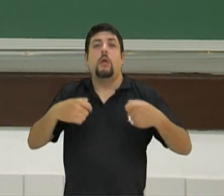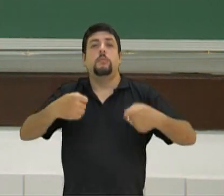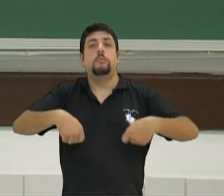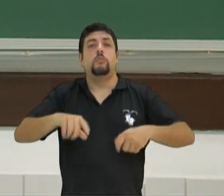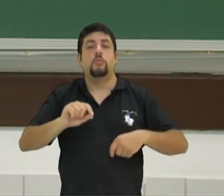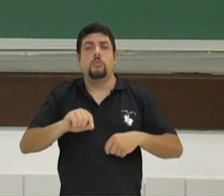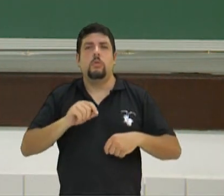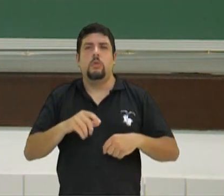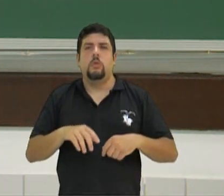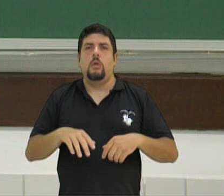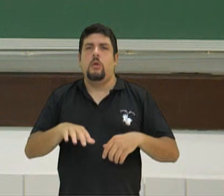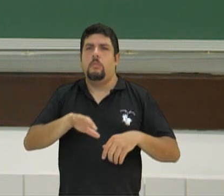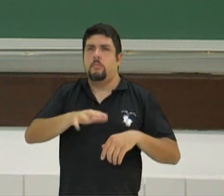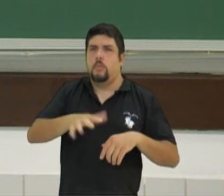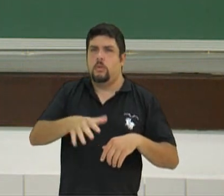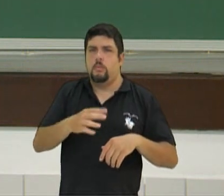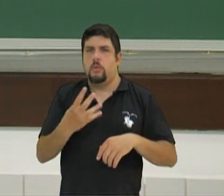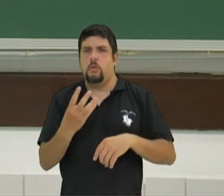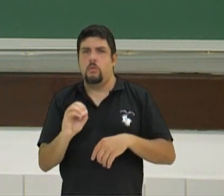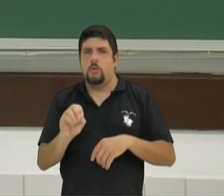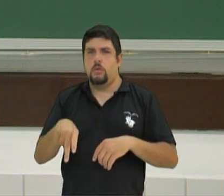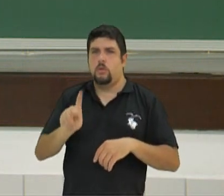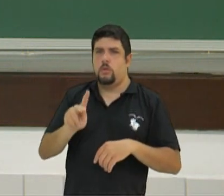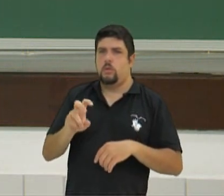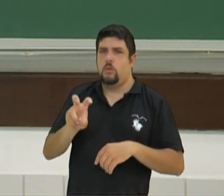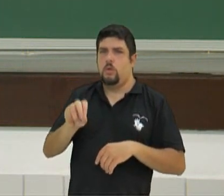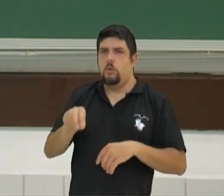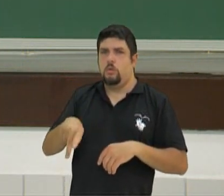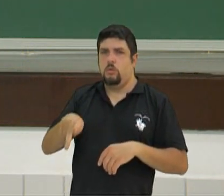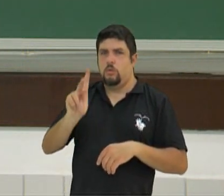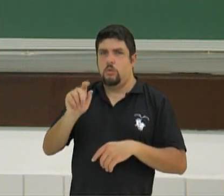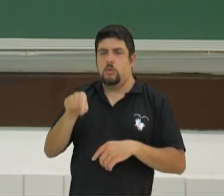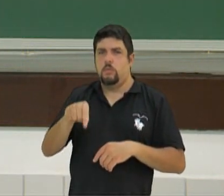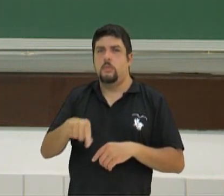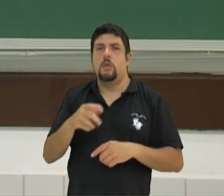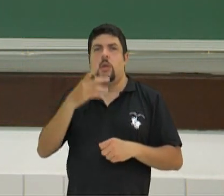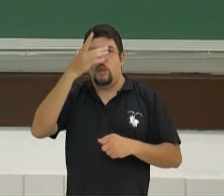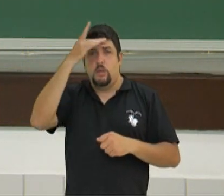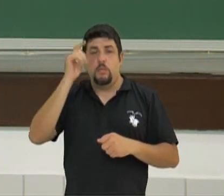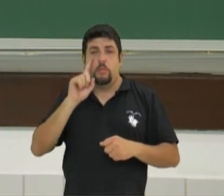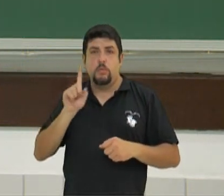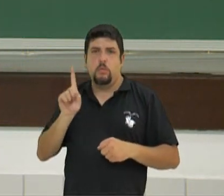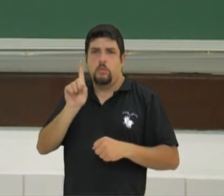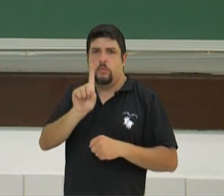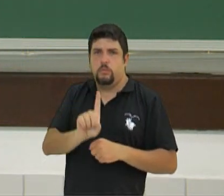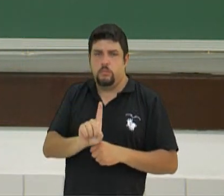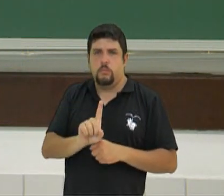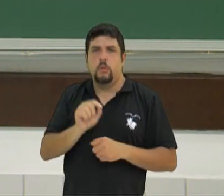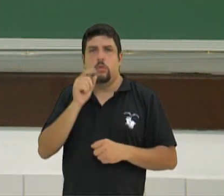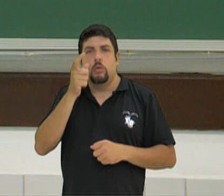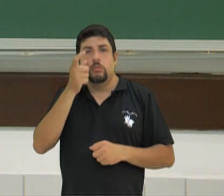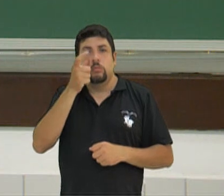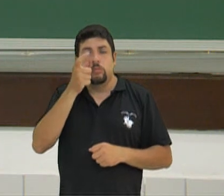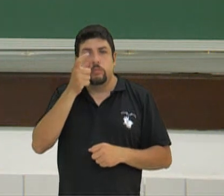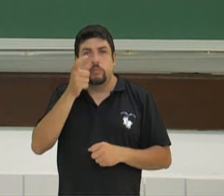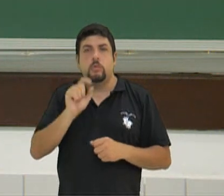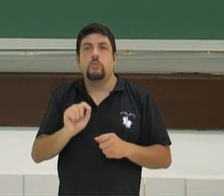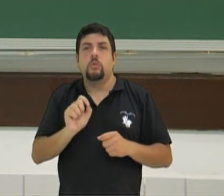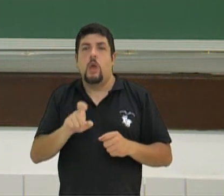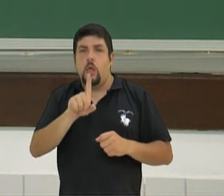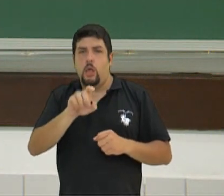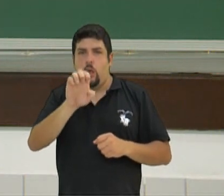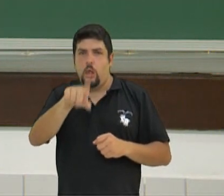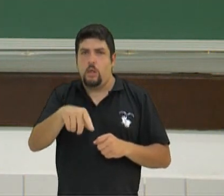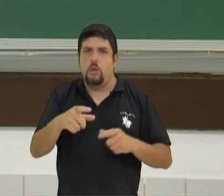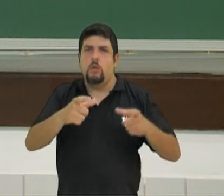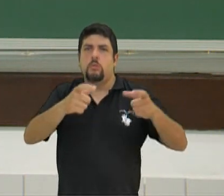normalmente 40, 50 quilos para tudo quanto é lugar com aquilo, né, para as pessoas verem, por isso que é a ideia dos peep shows, né, para já lugar já próprio com aquilo,